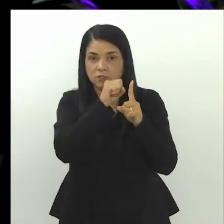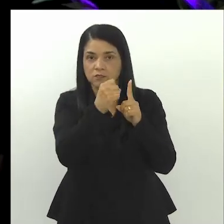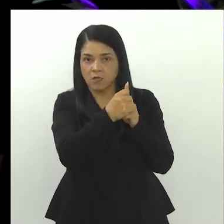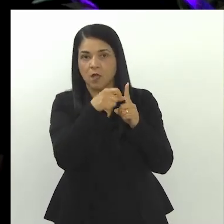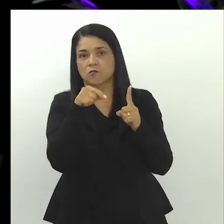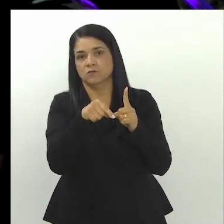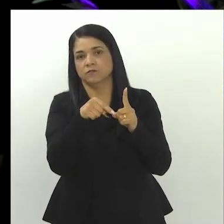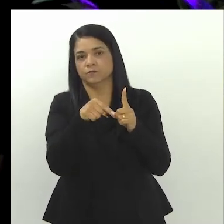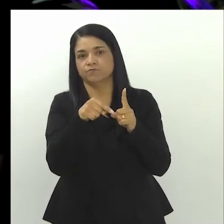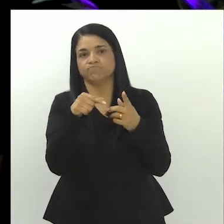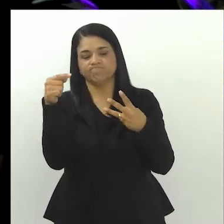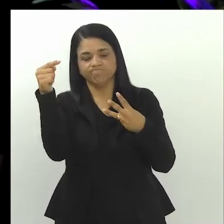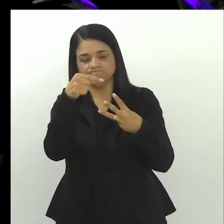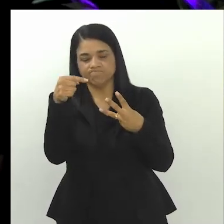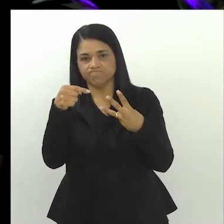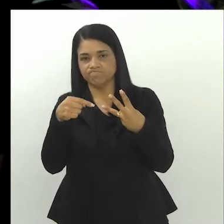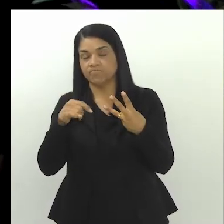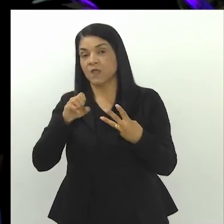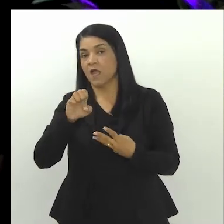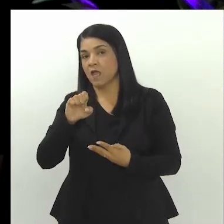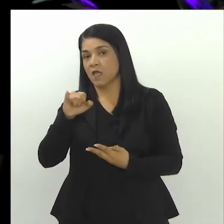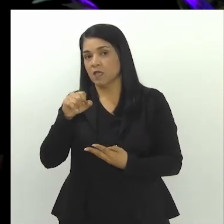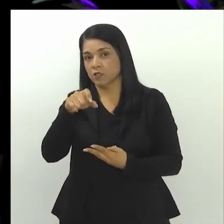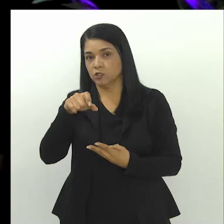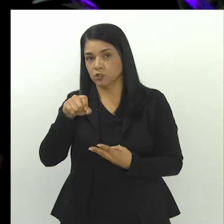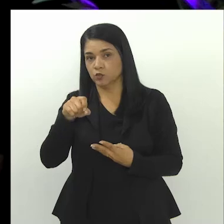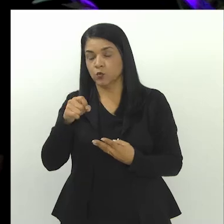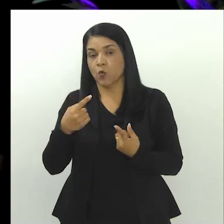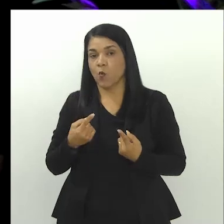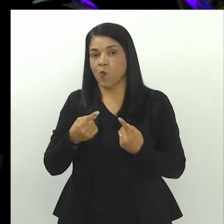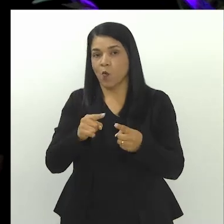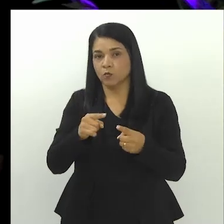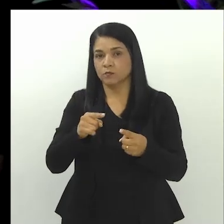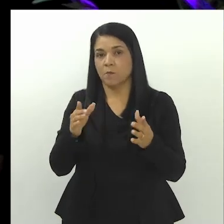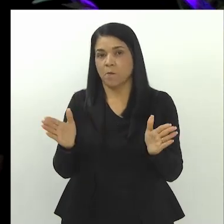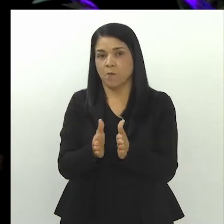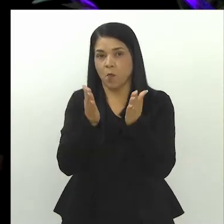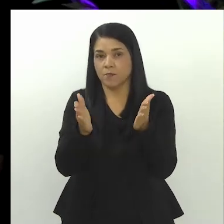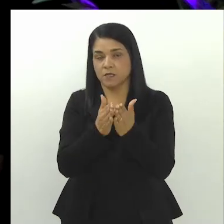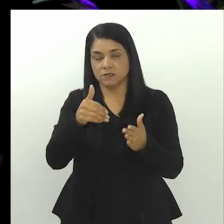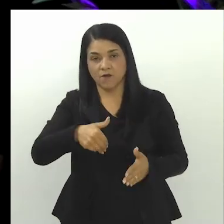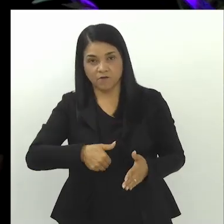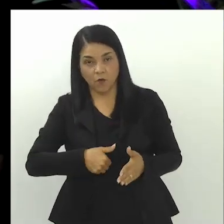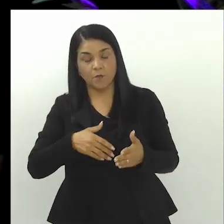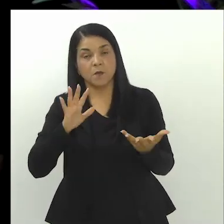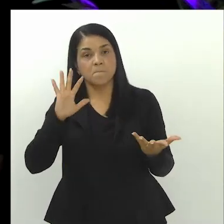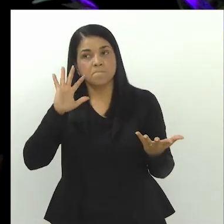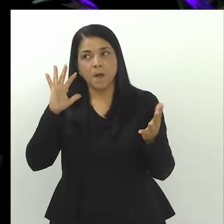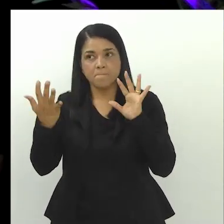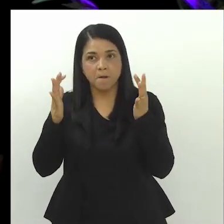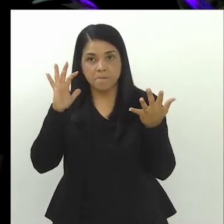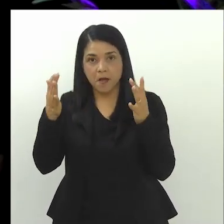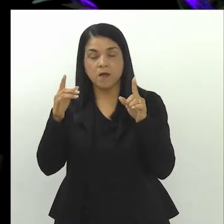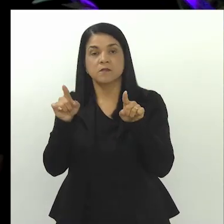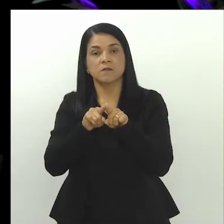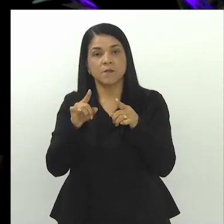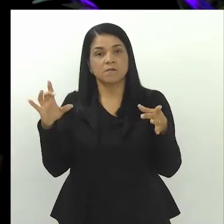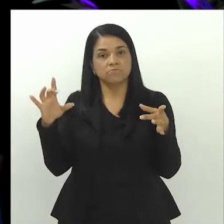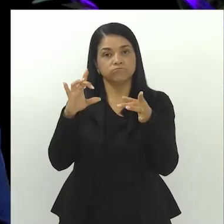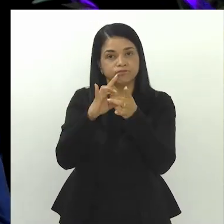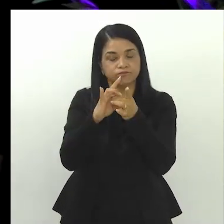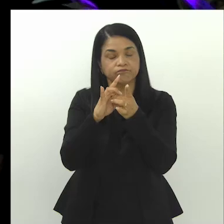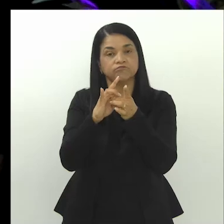social. Então é central aí o reconhecimento desses eixos centrais de combate à pobreza e à fome e também das mudanças